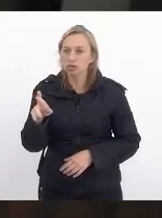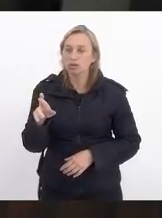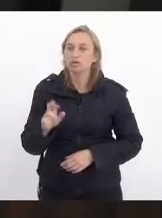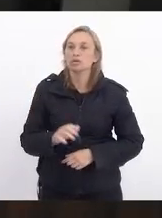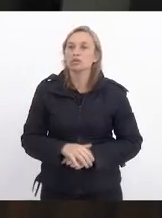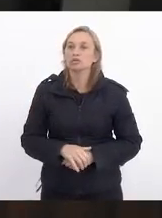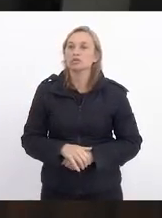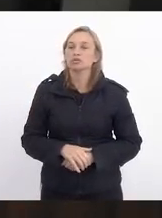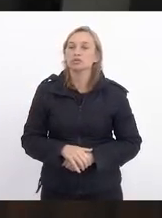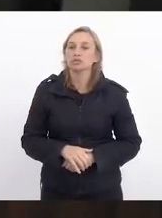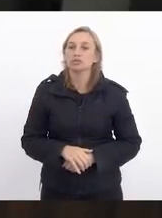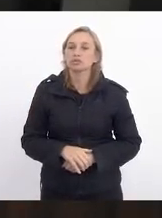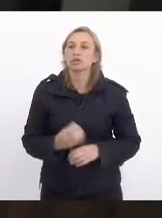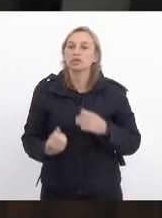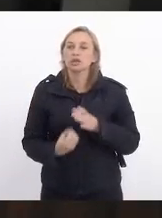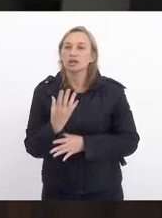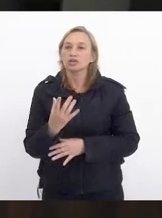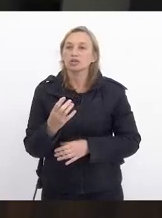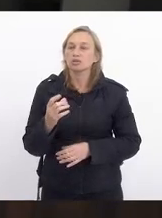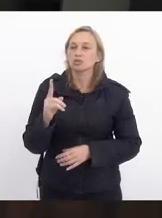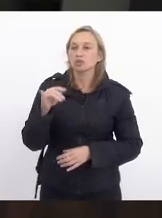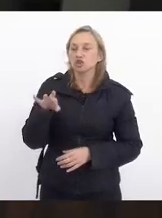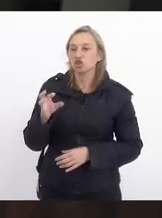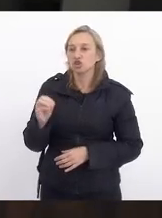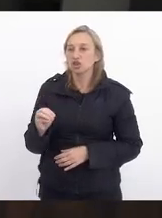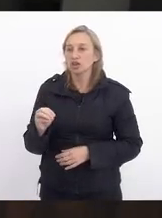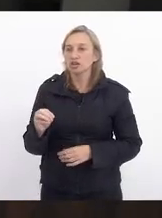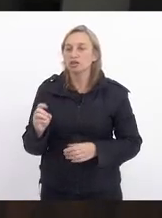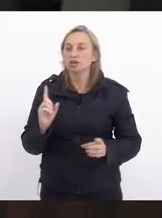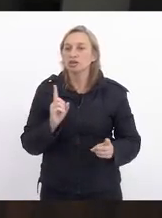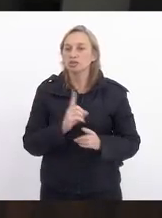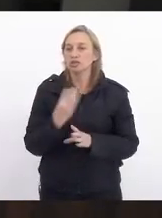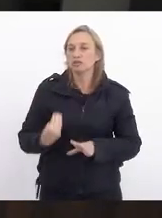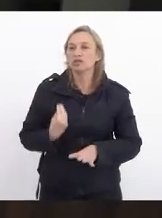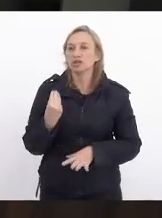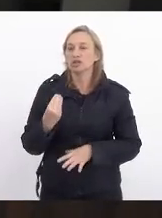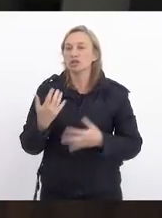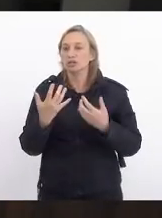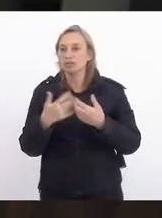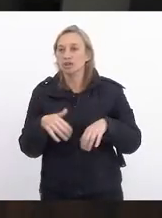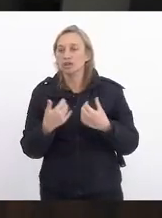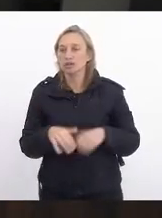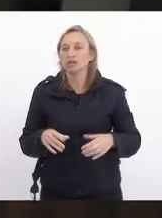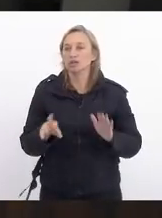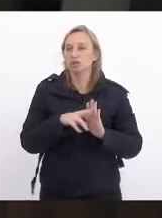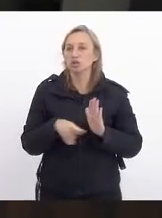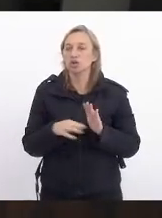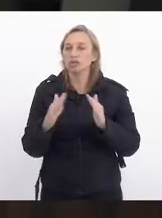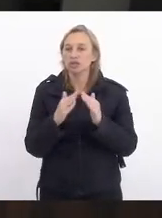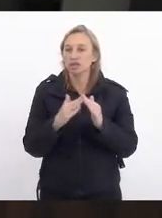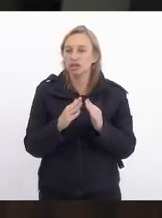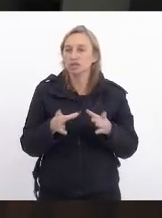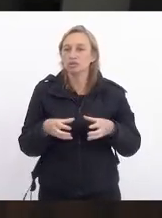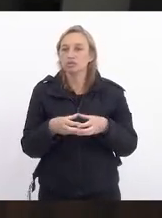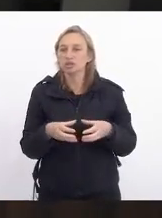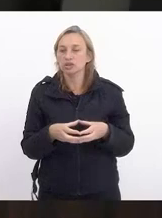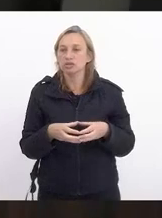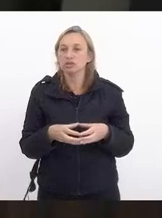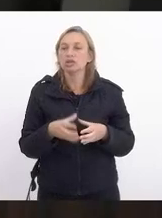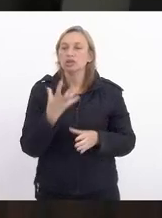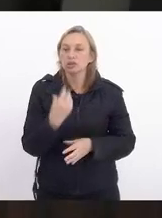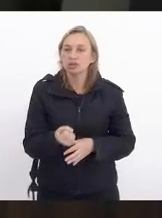Cleveland Júnior fundador do ministério de encontro da Vida em Petrópolis parecer da comissão de normas internas e proposições externas